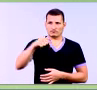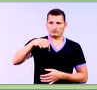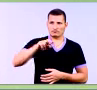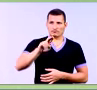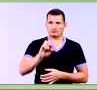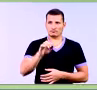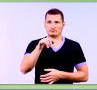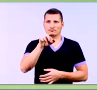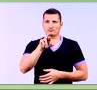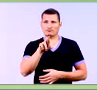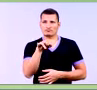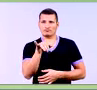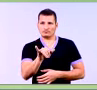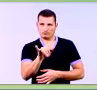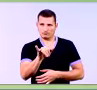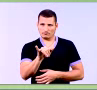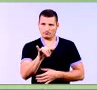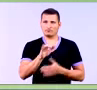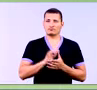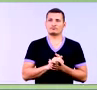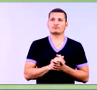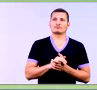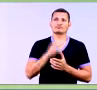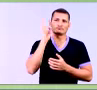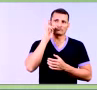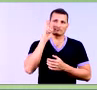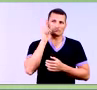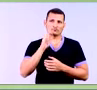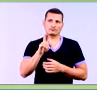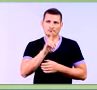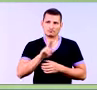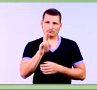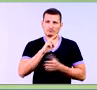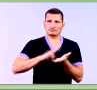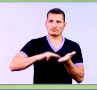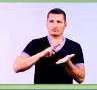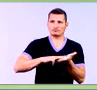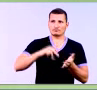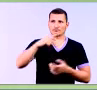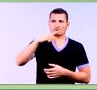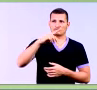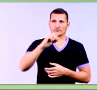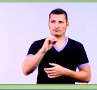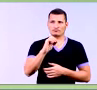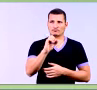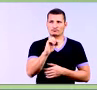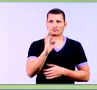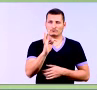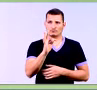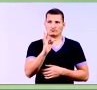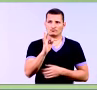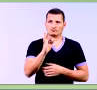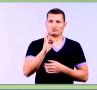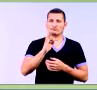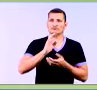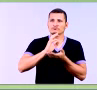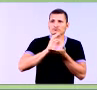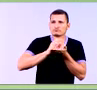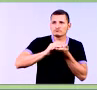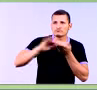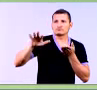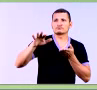do formulário. Vocês lembram que nós estamos utilizando o método POST para enviar